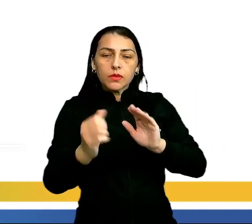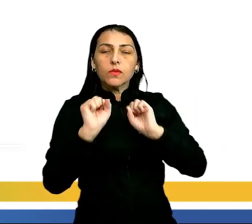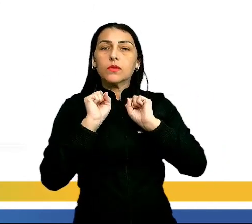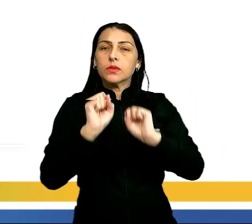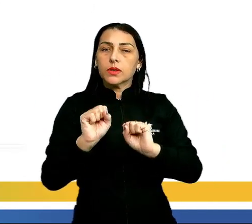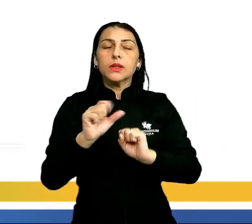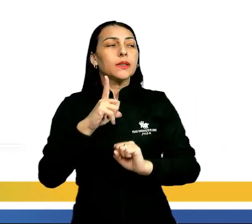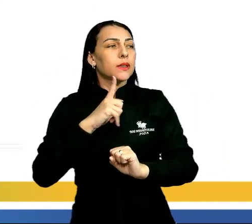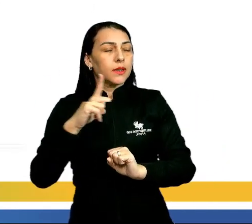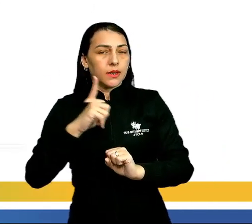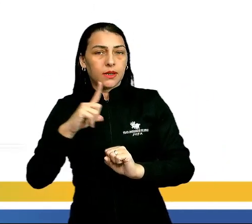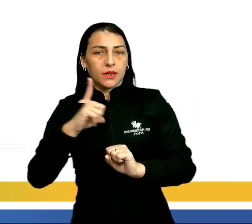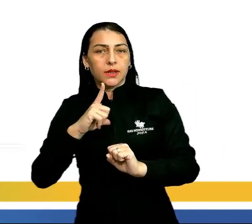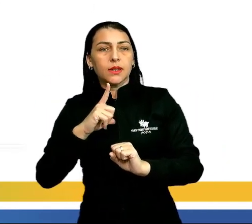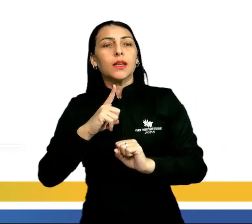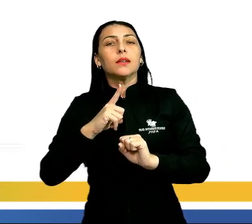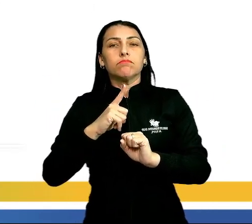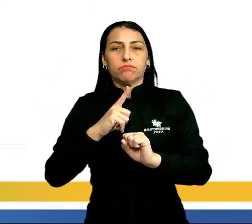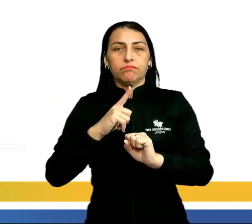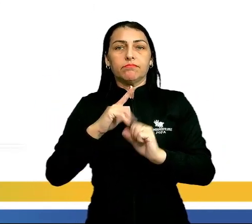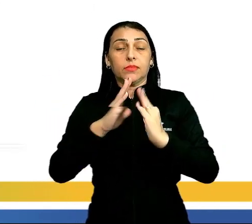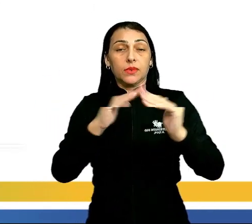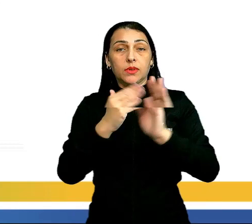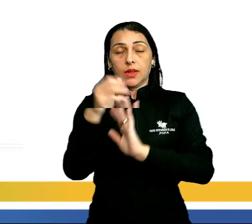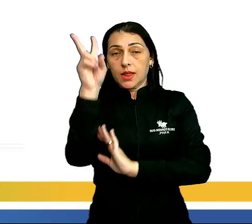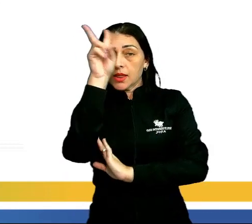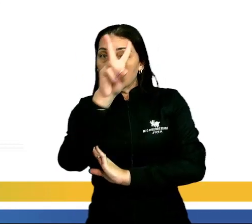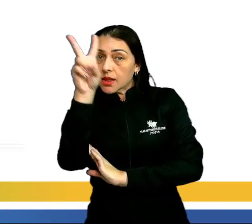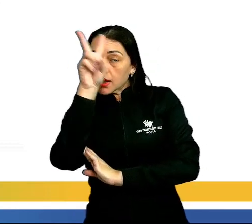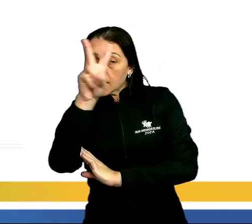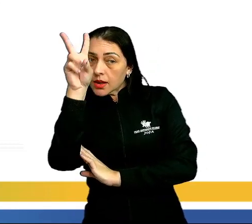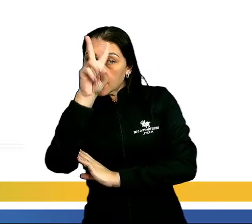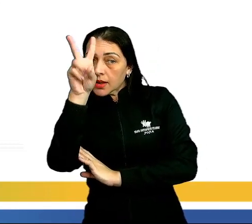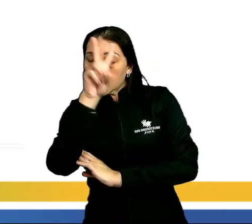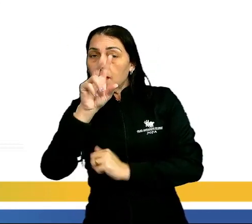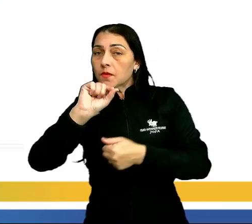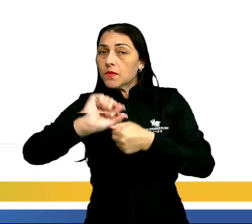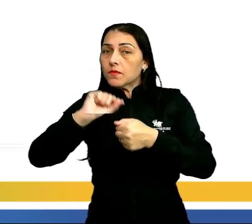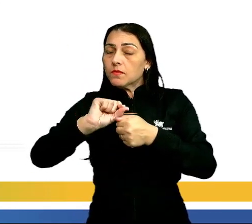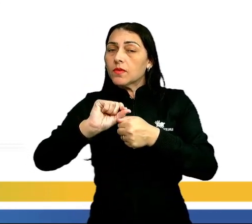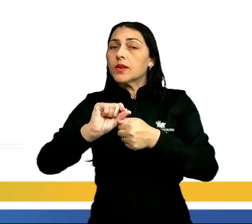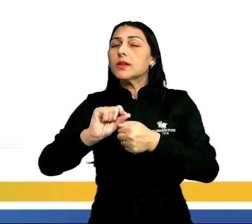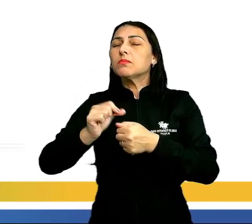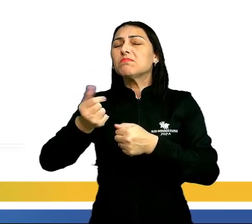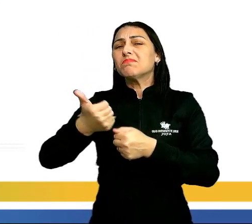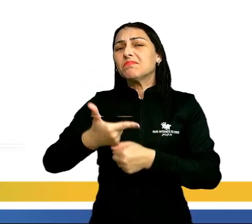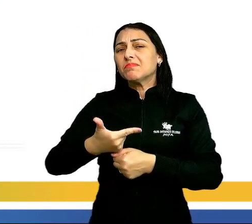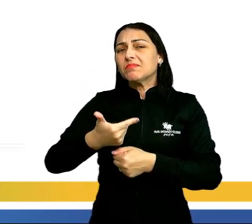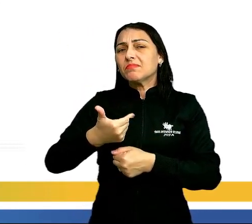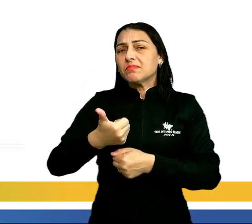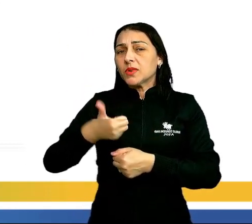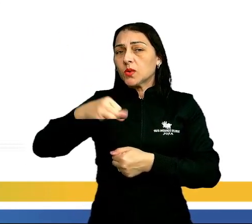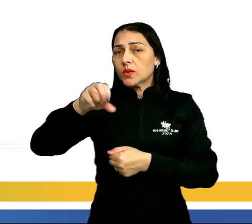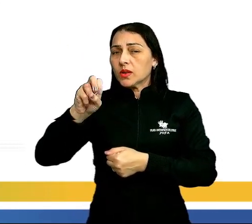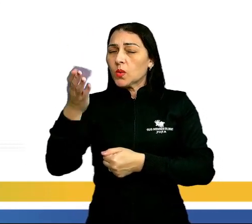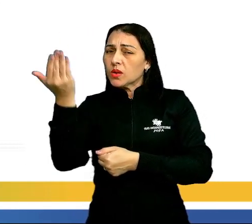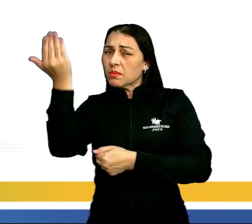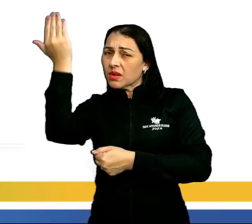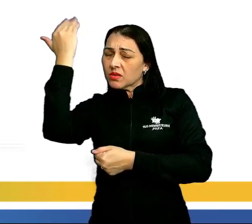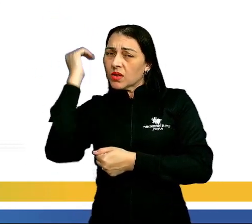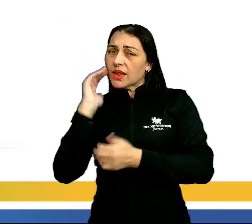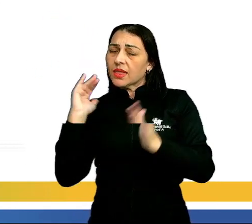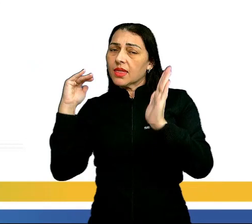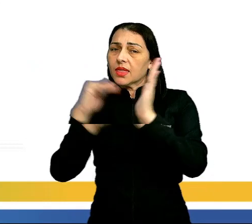aí vocês vão ter a projeção dessa pirâmide. Lembrando que ele faz essa projeção desde 1950, que já passou,